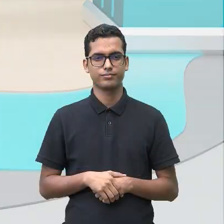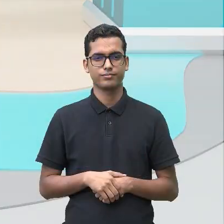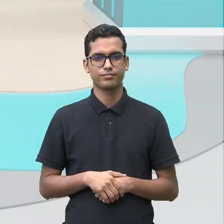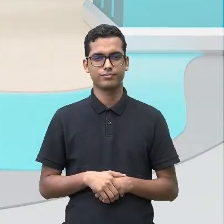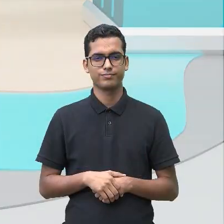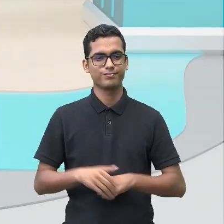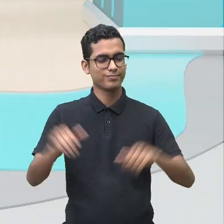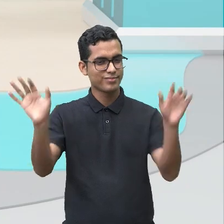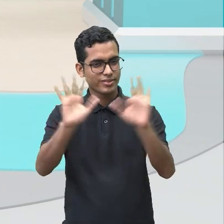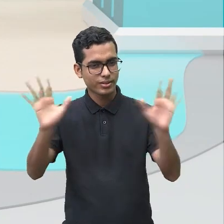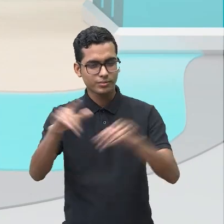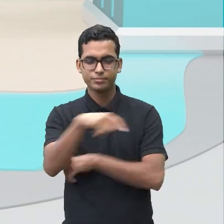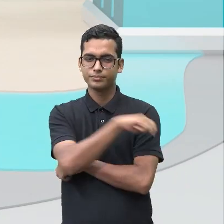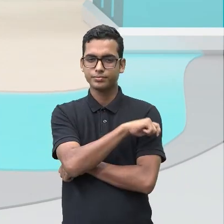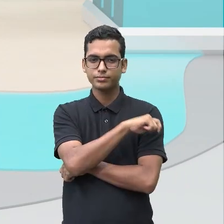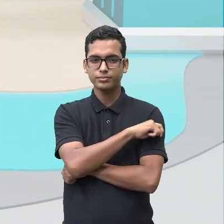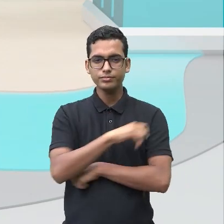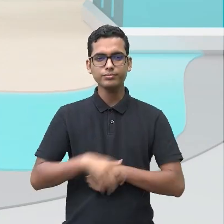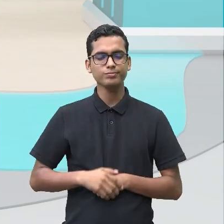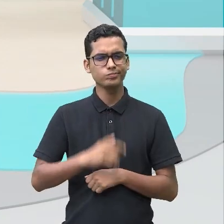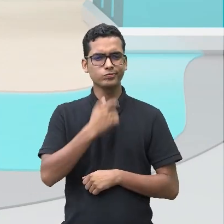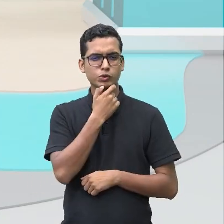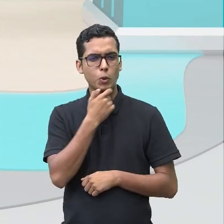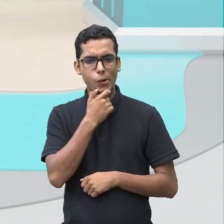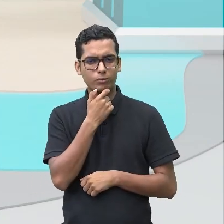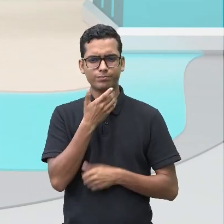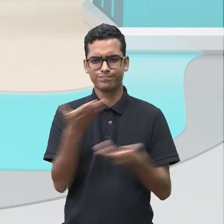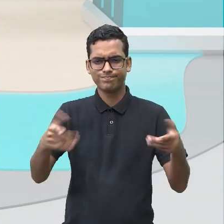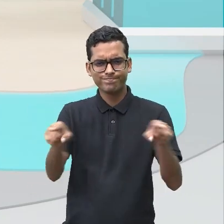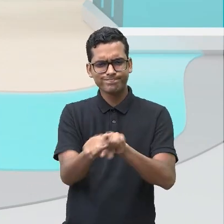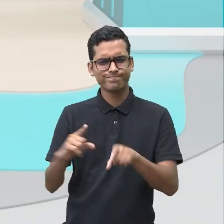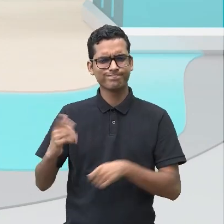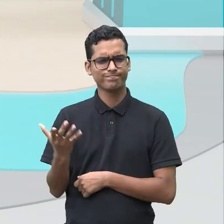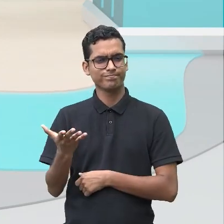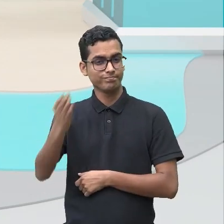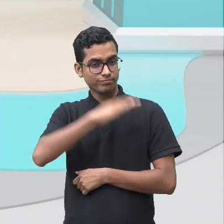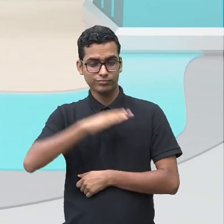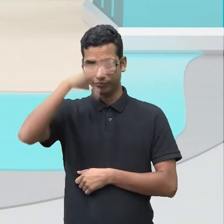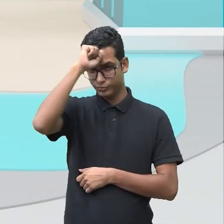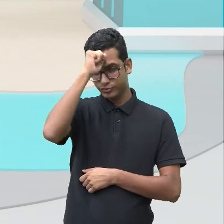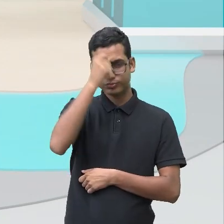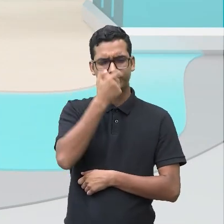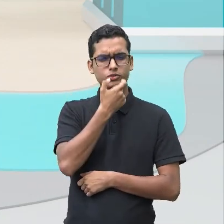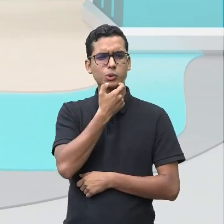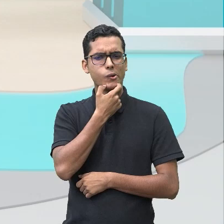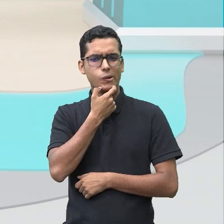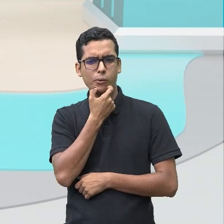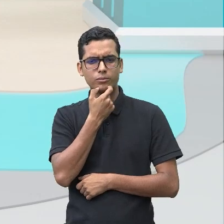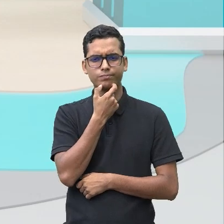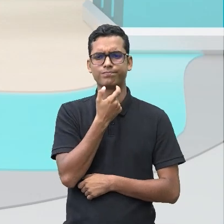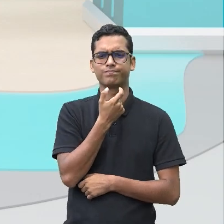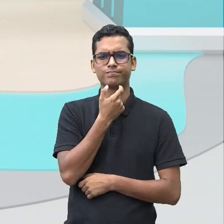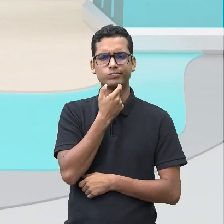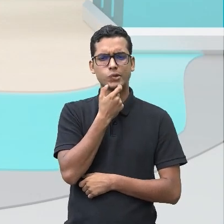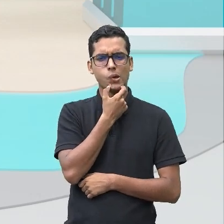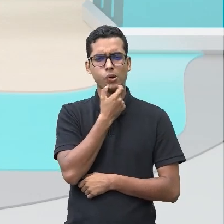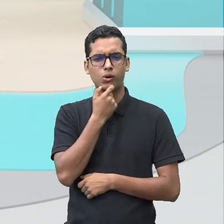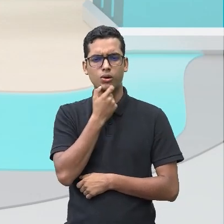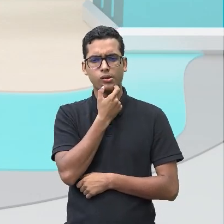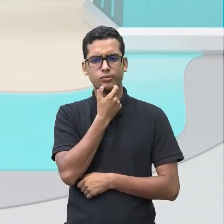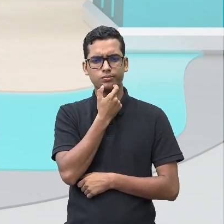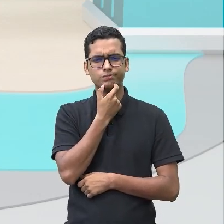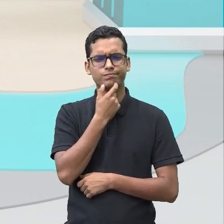Hey guys, let's learn English. Oi gente, vamos aprender inglês? Hoje eu trouxe para vocês